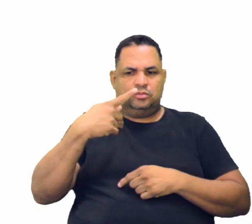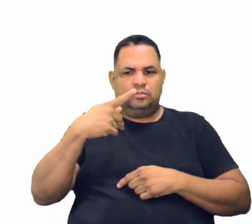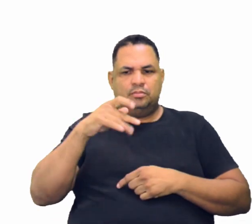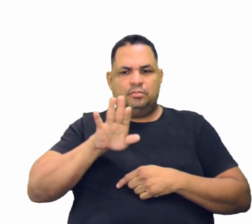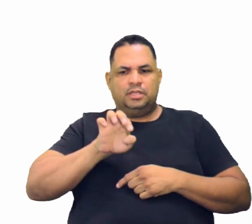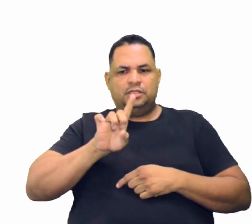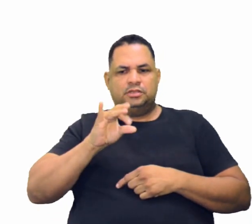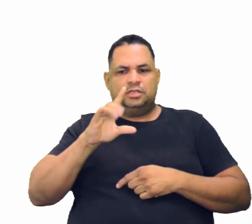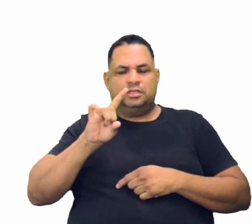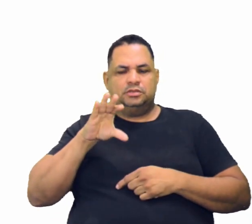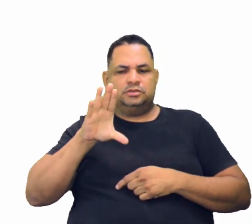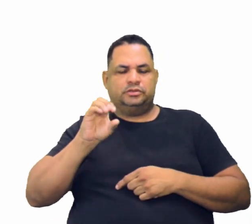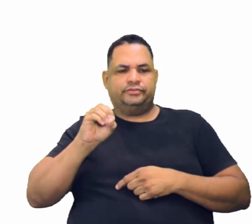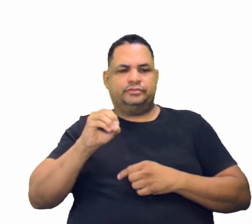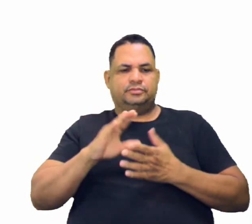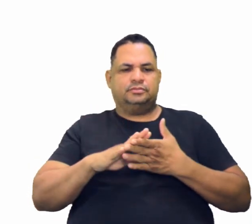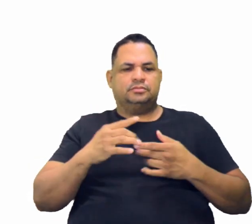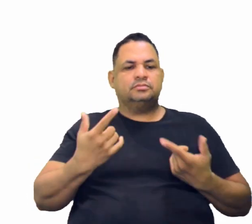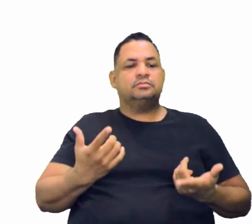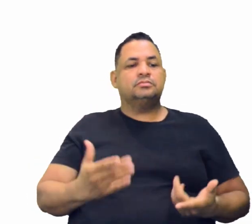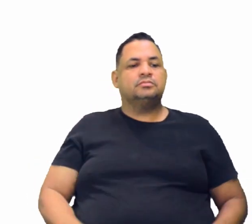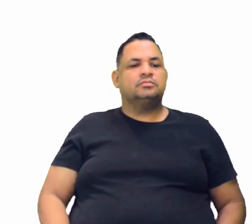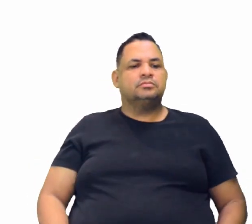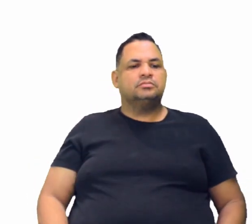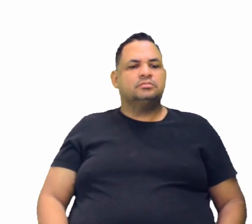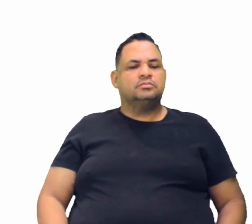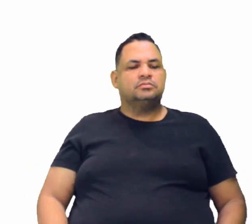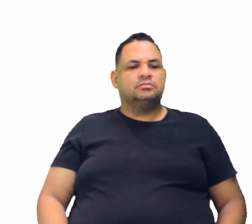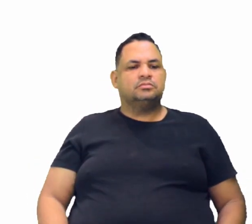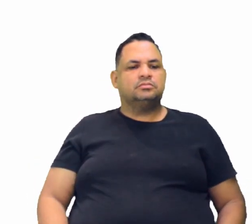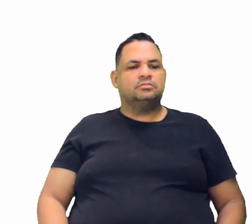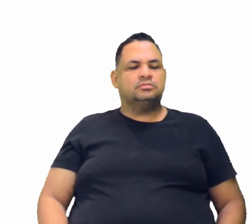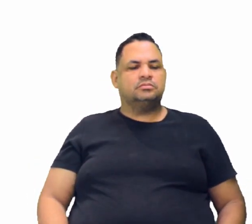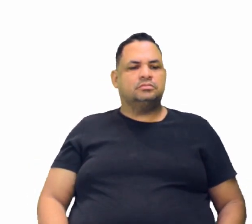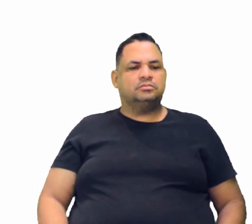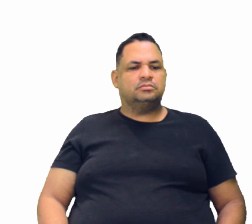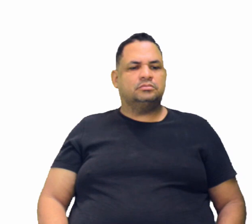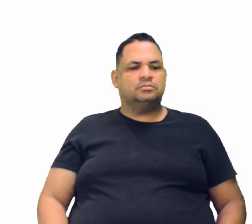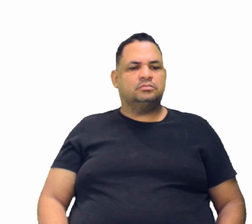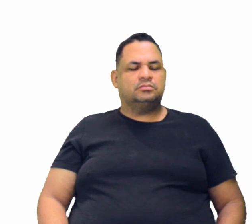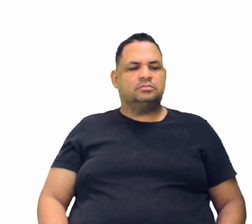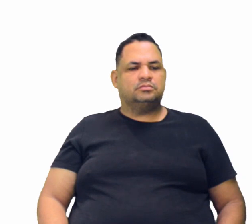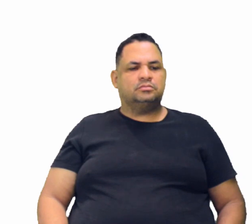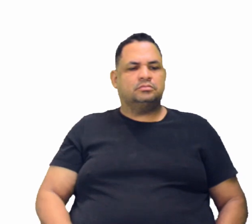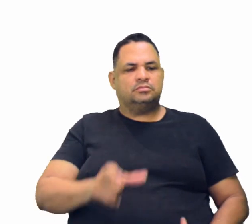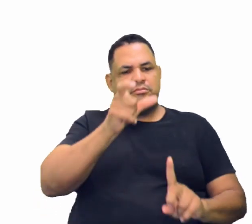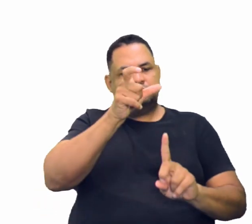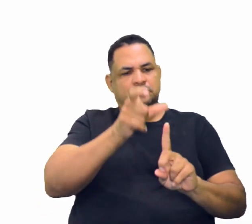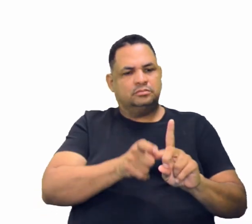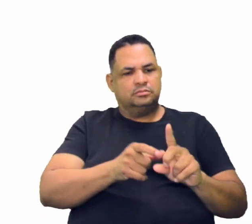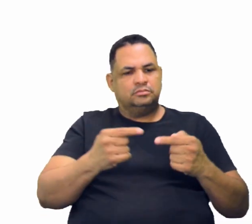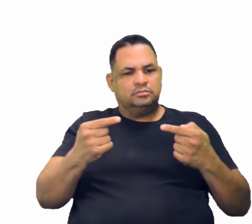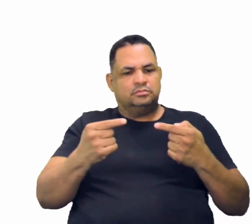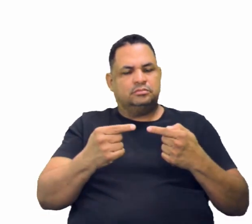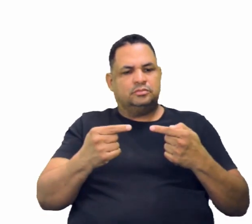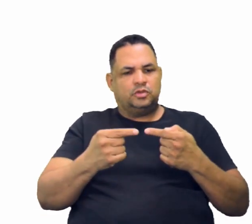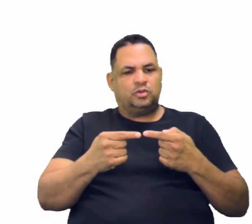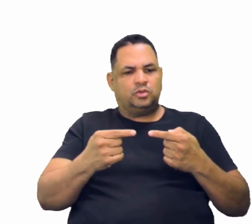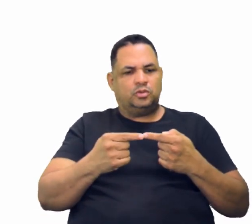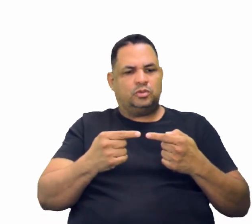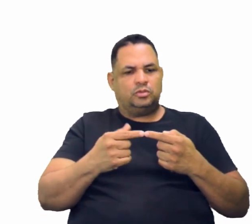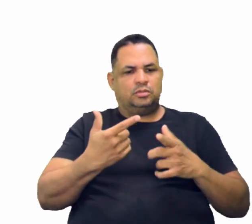tá? Aquilo, porque aqui, ó, vejam bem, o sujeito são os pronomes aqui, ó,